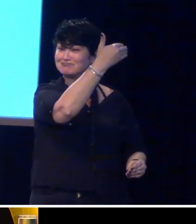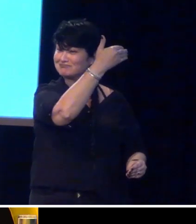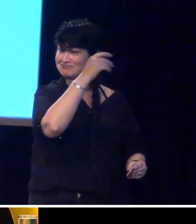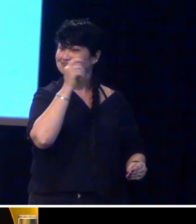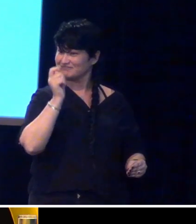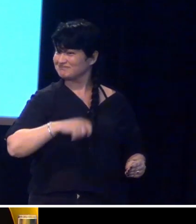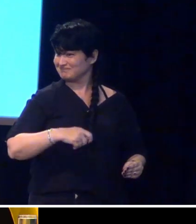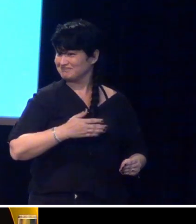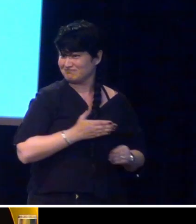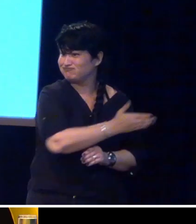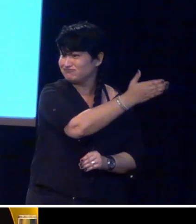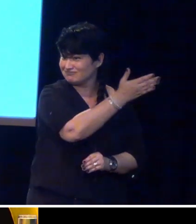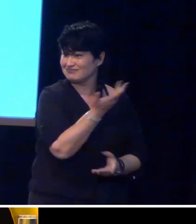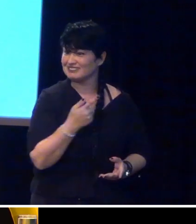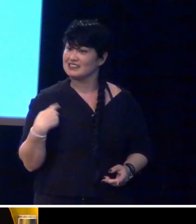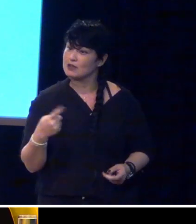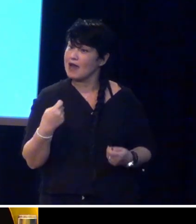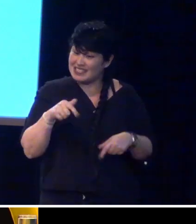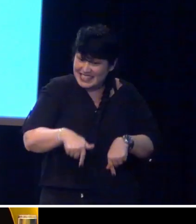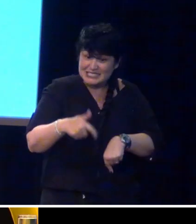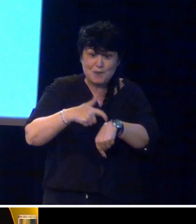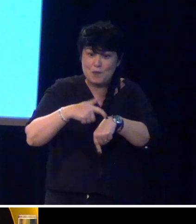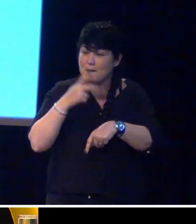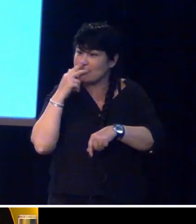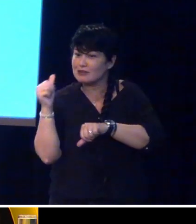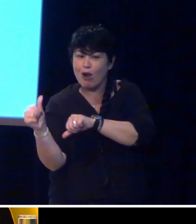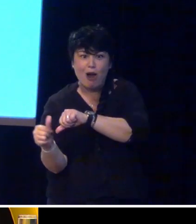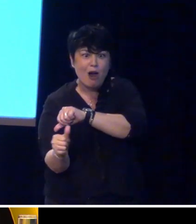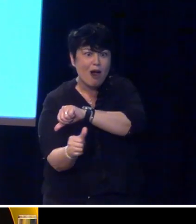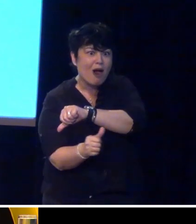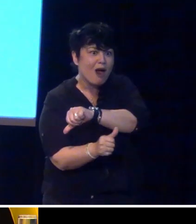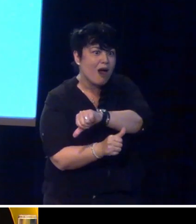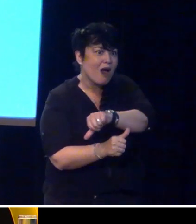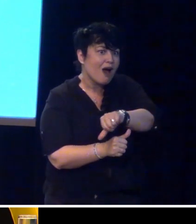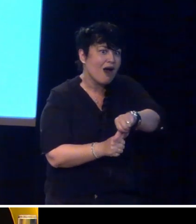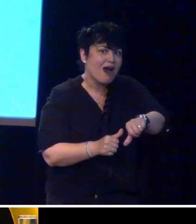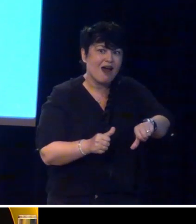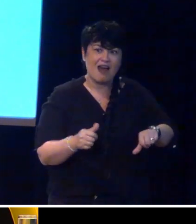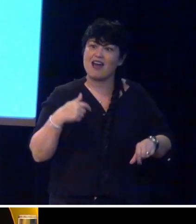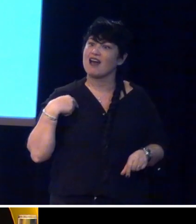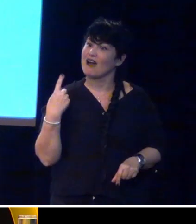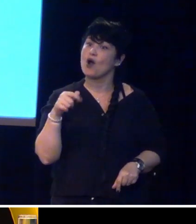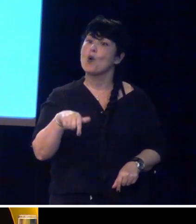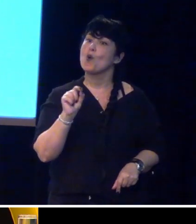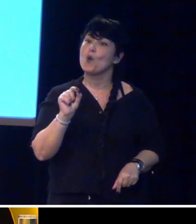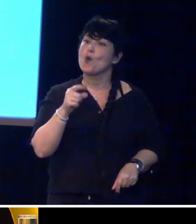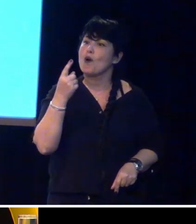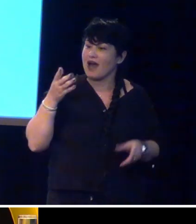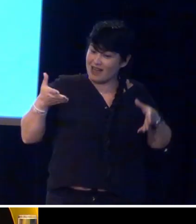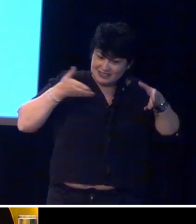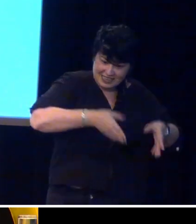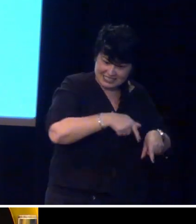Então, nós vivemos, nesse momento, uma transição. Né? Nós estamos trazendo para a sala de aula